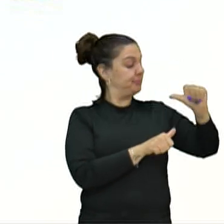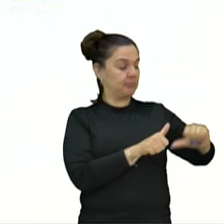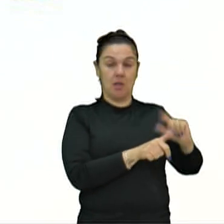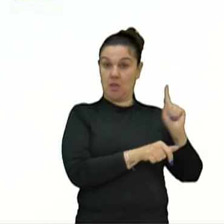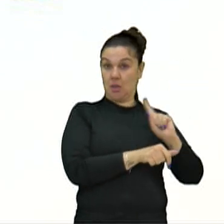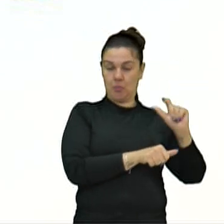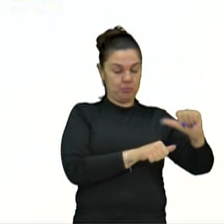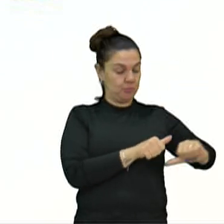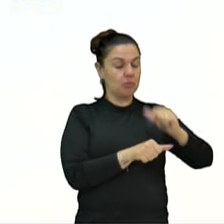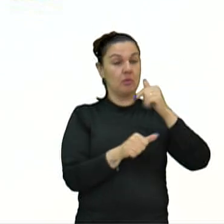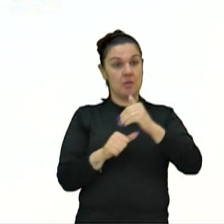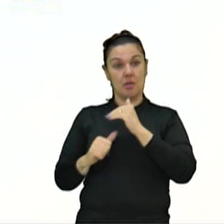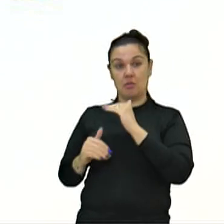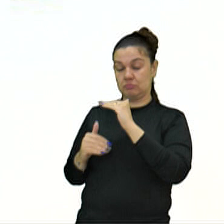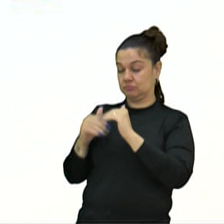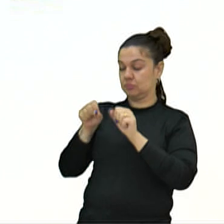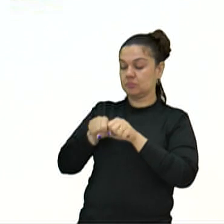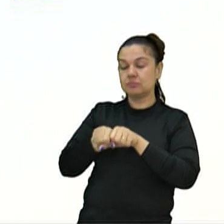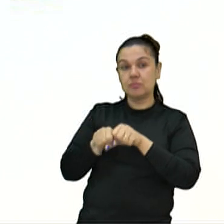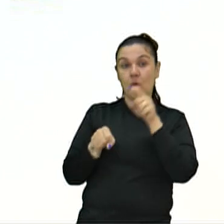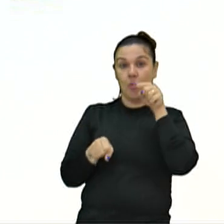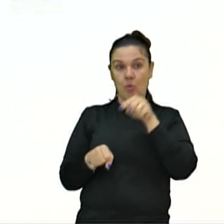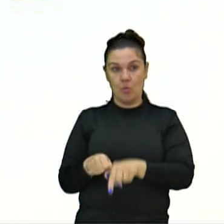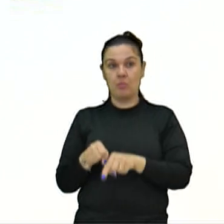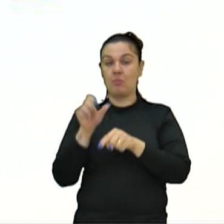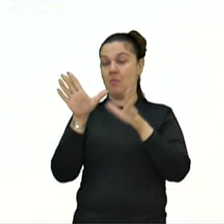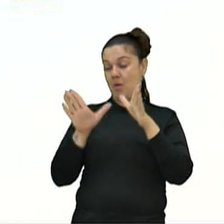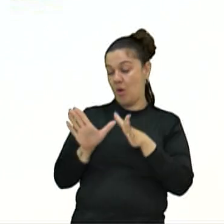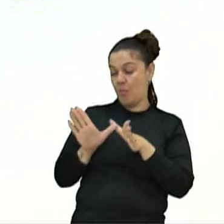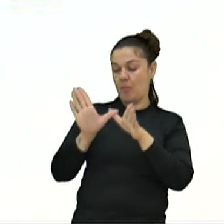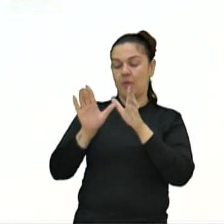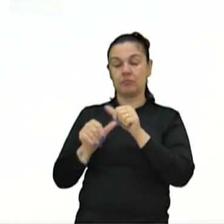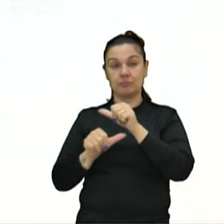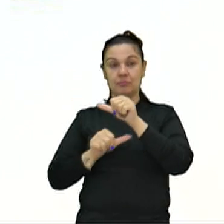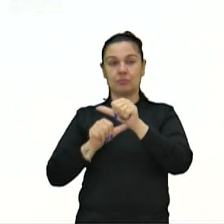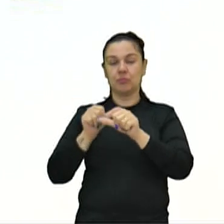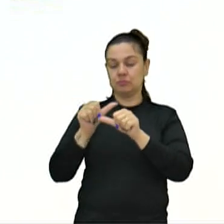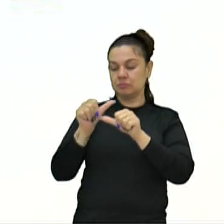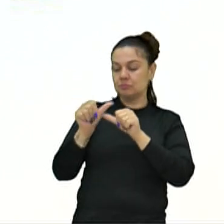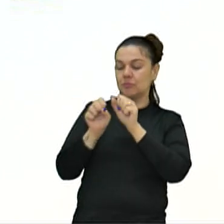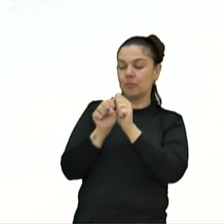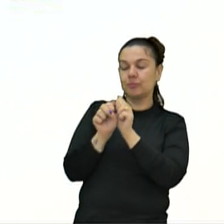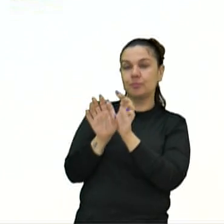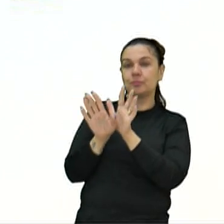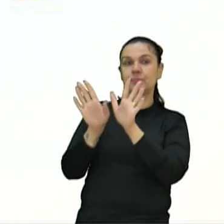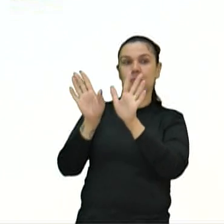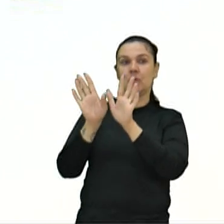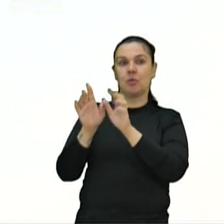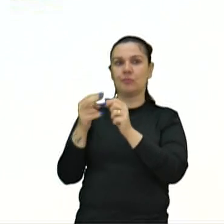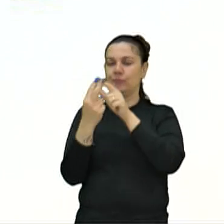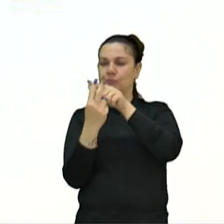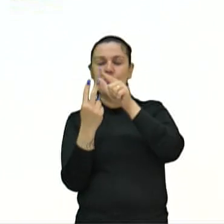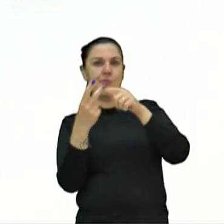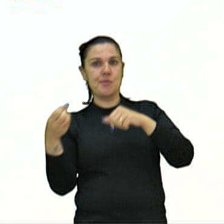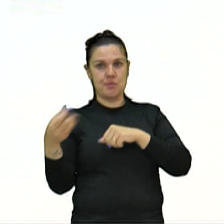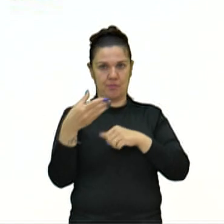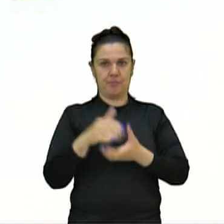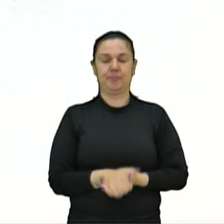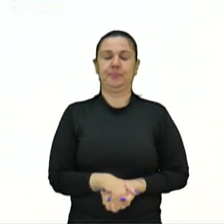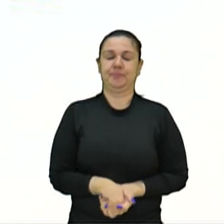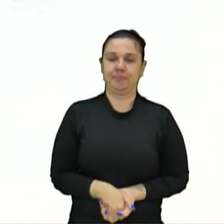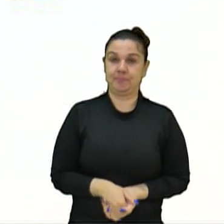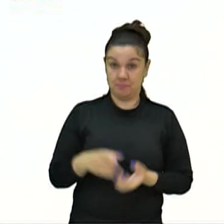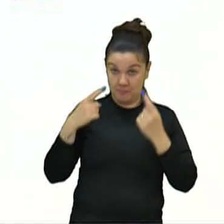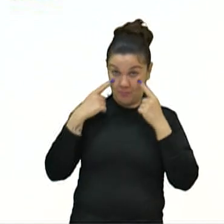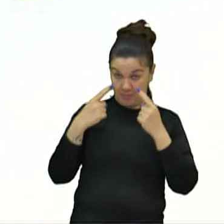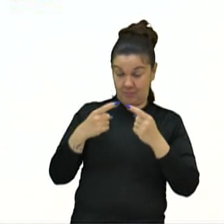mudam. E o evolucionismo, tinha uma espécie de borboleta aqui que foi sofrendo pequenas alterações e no final ali eu tenho mais duas espécies diferentes. Tá